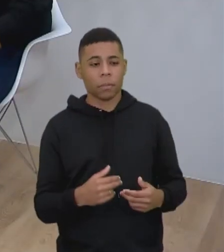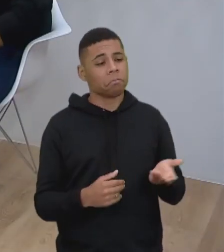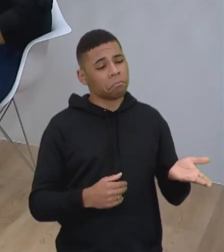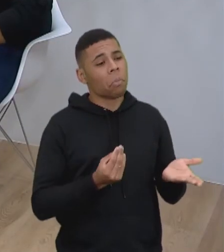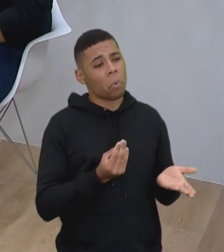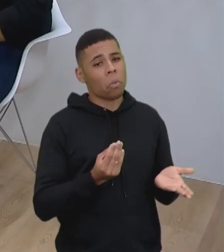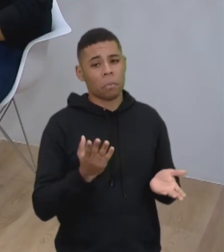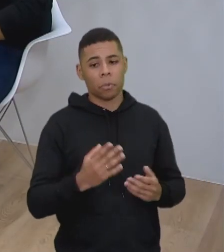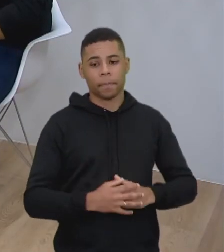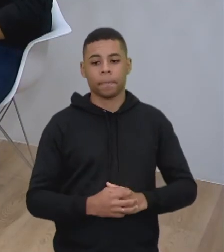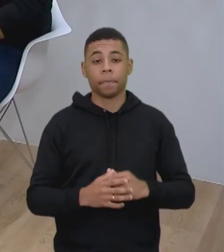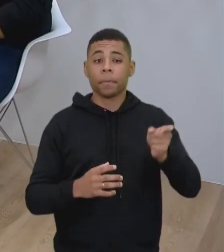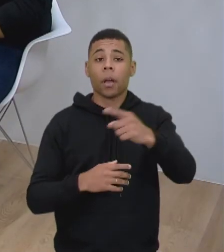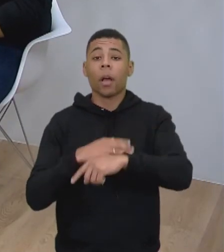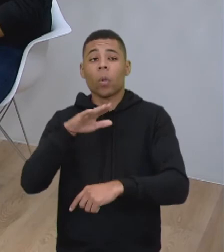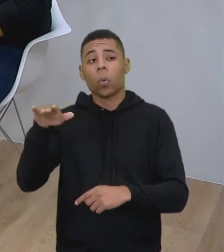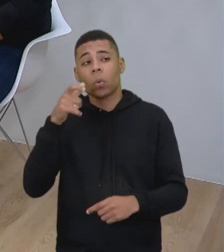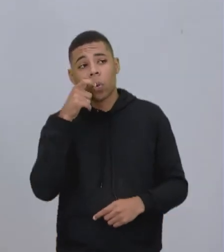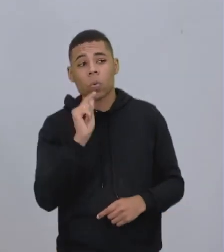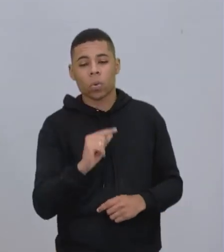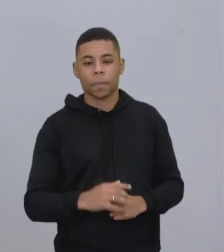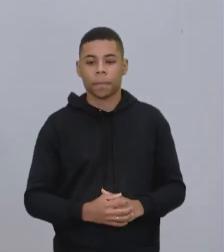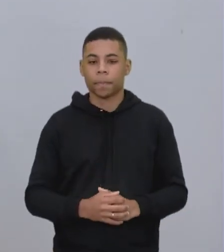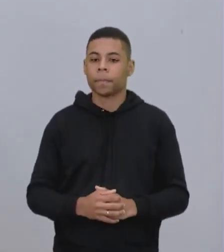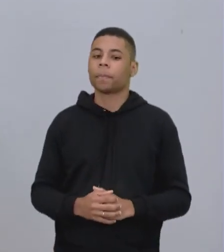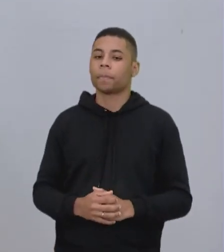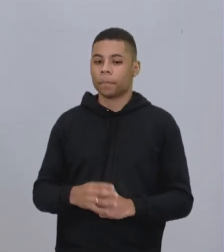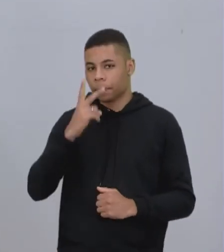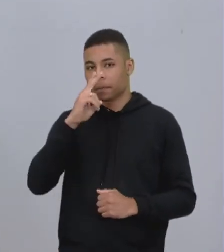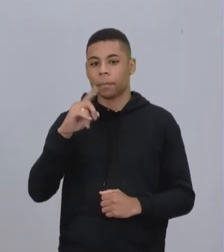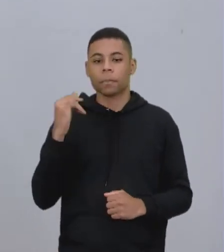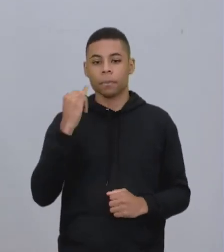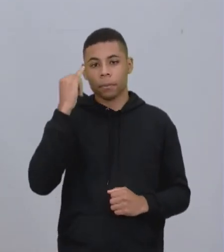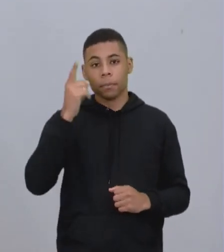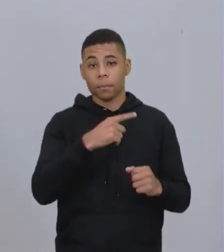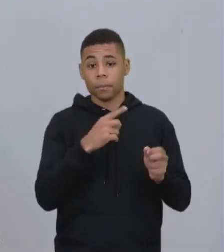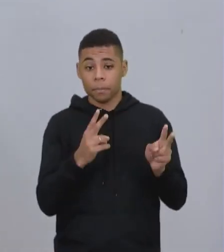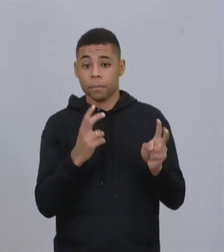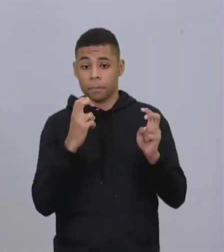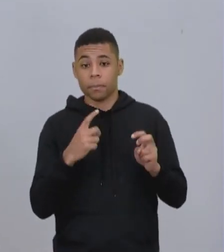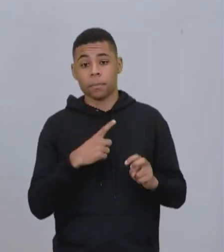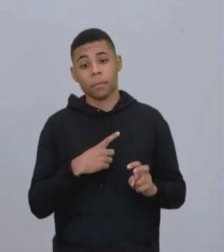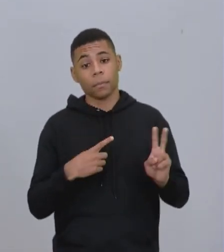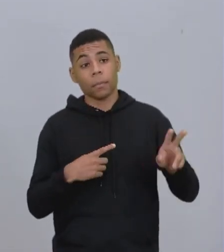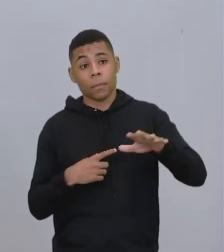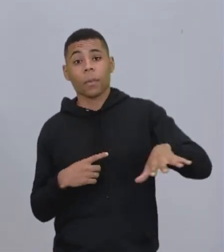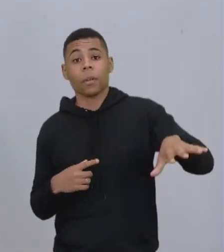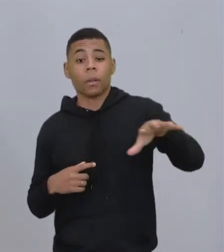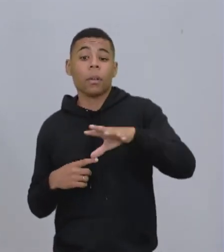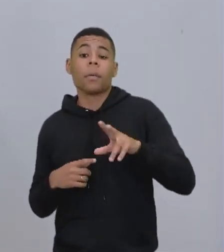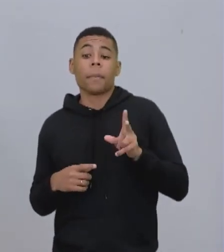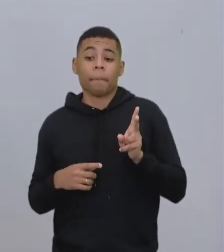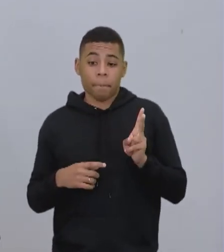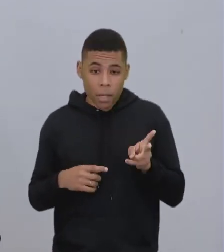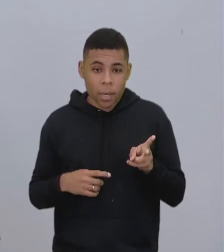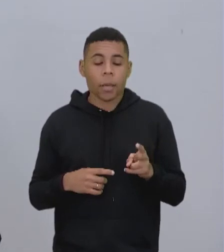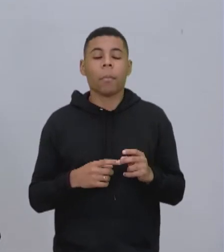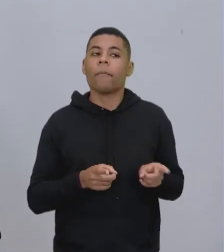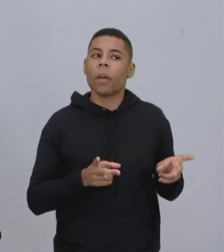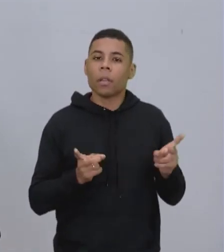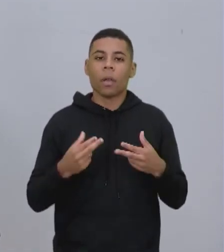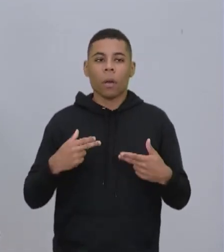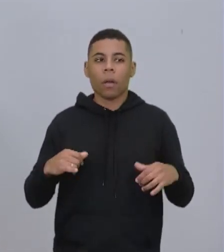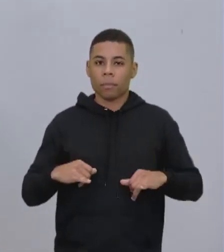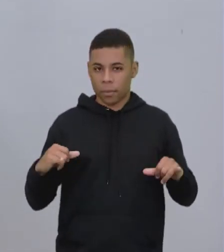um observatório de mídias? Olha, eu acredito que é realmente perceber as ações publicitárias que são veiculadas dentro da social